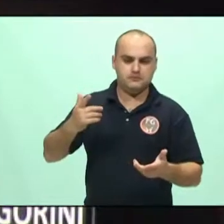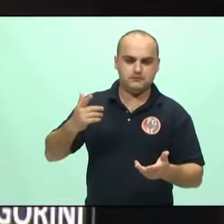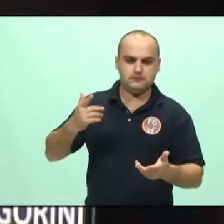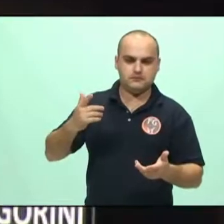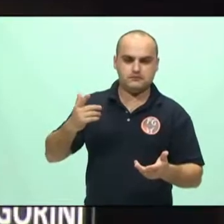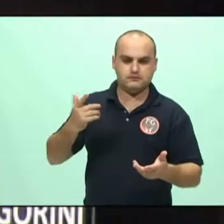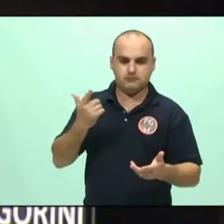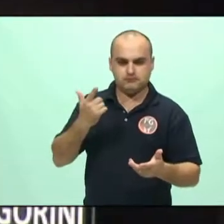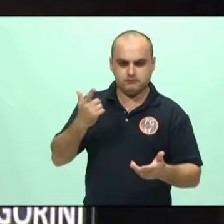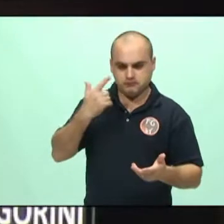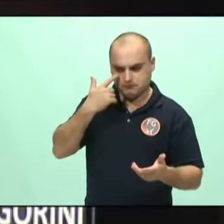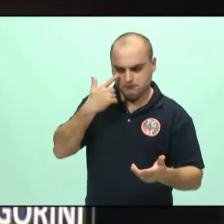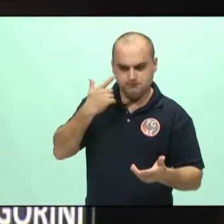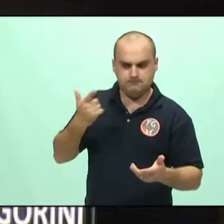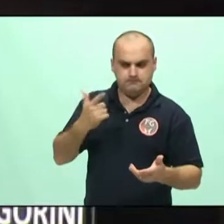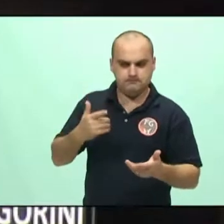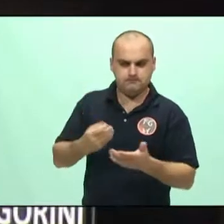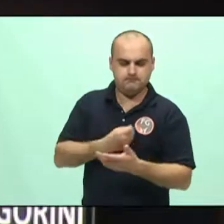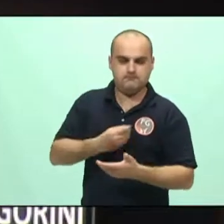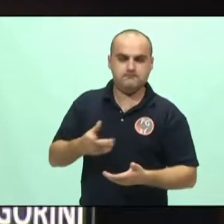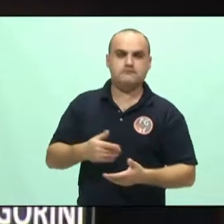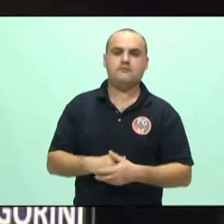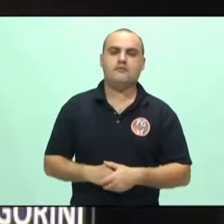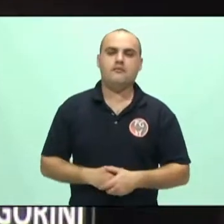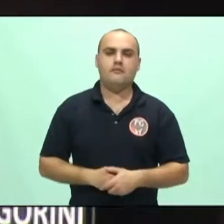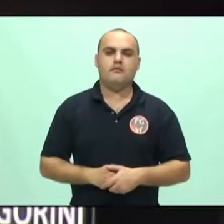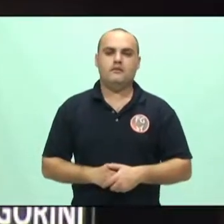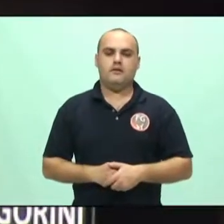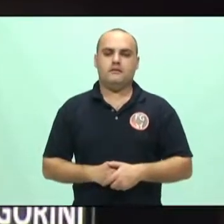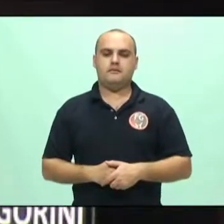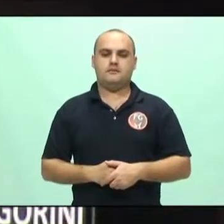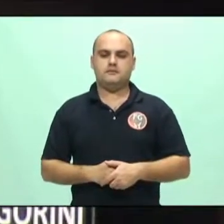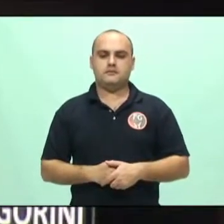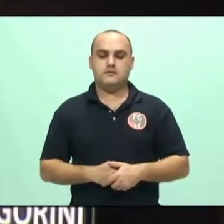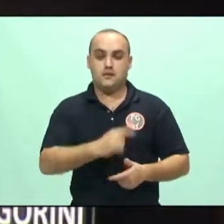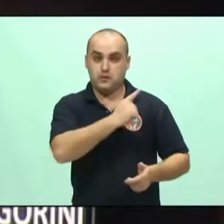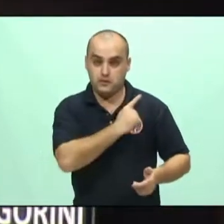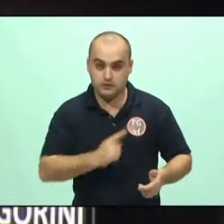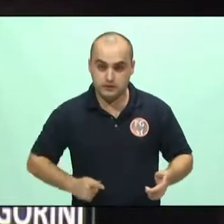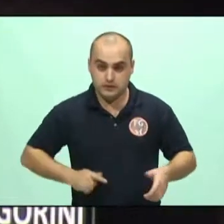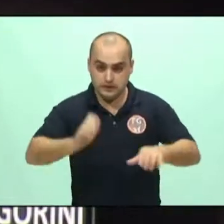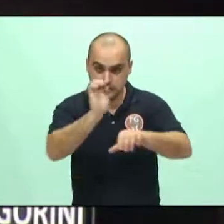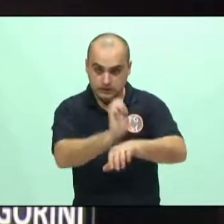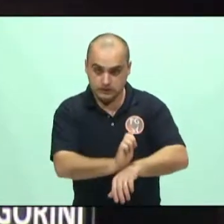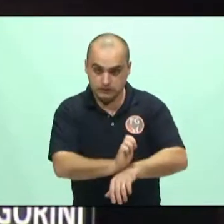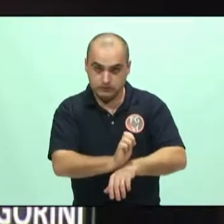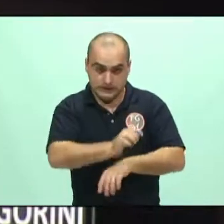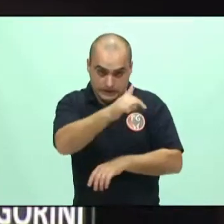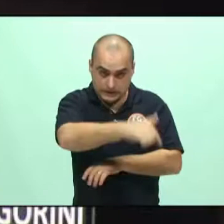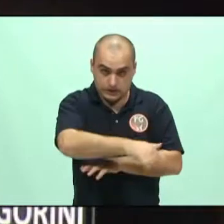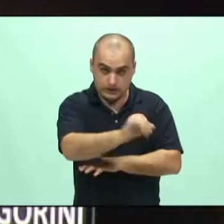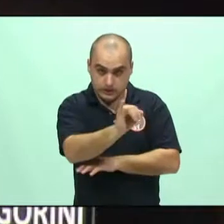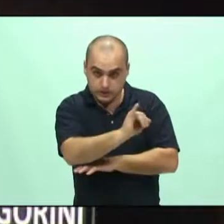infelizmente infelizmente o governador do Estado para Itajaí